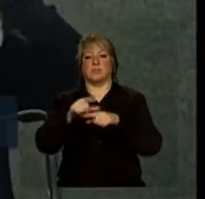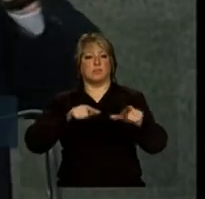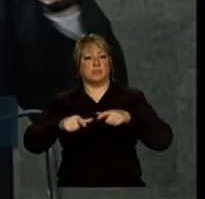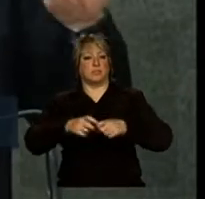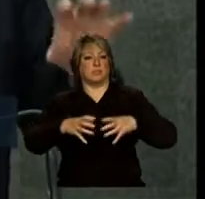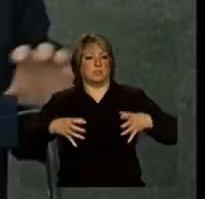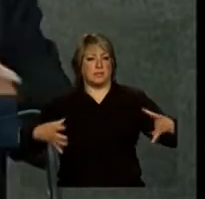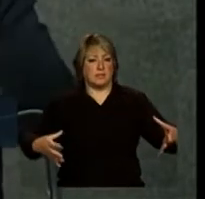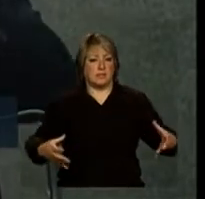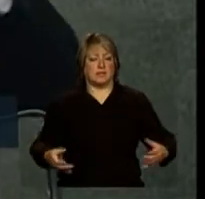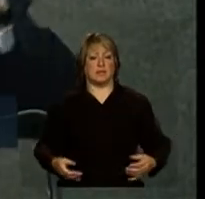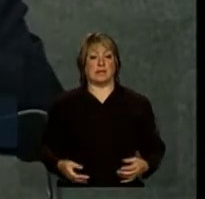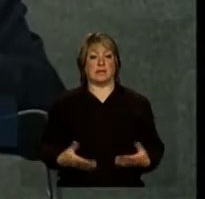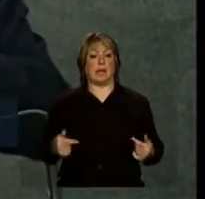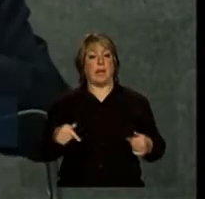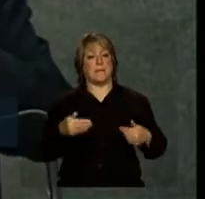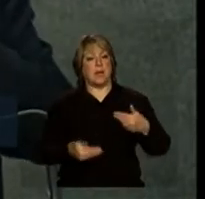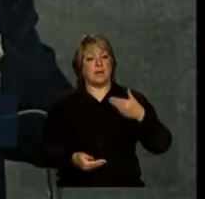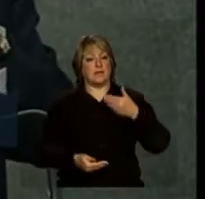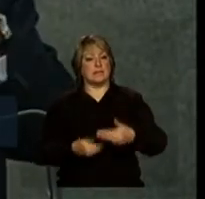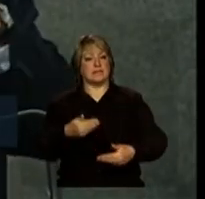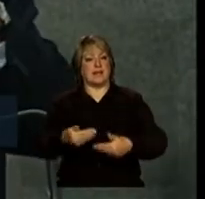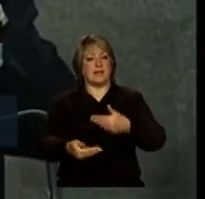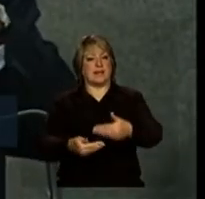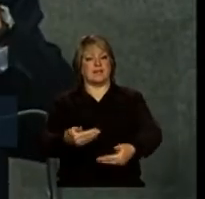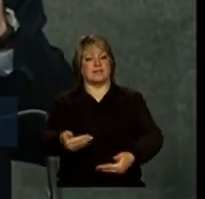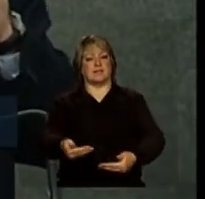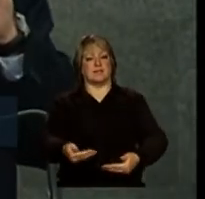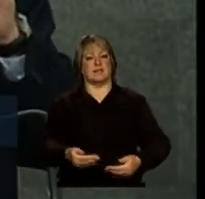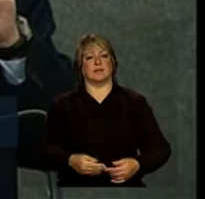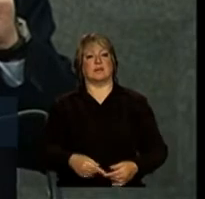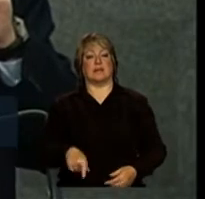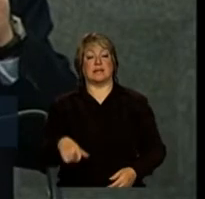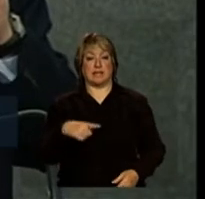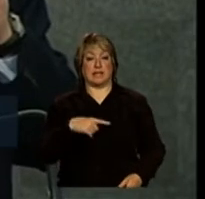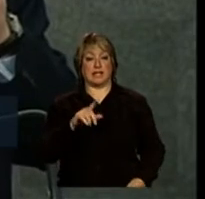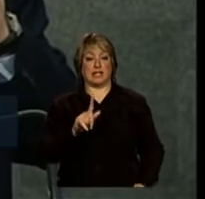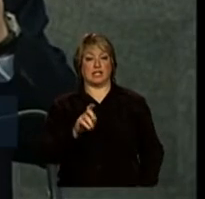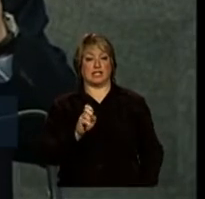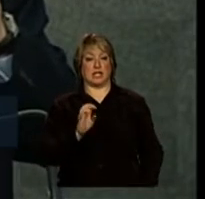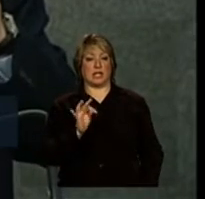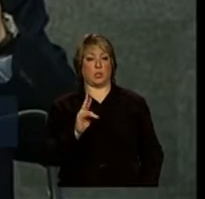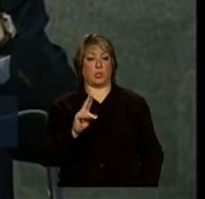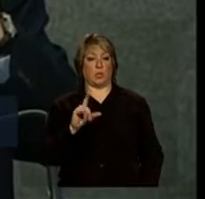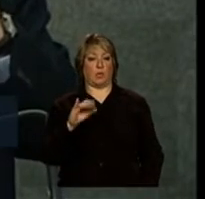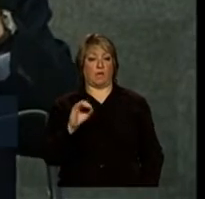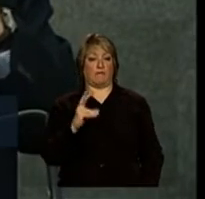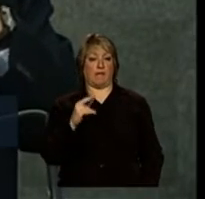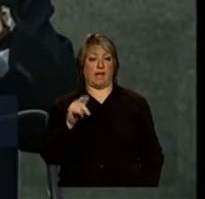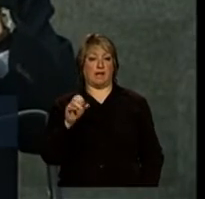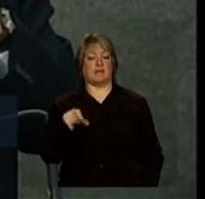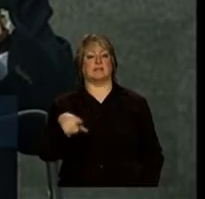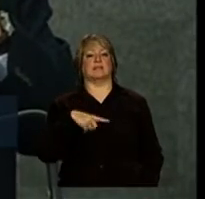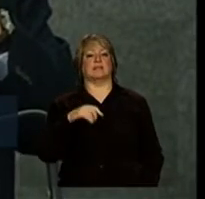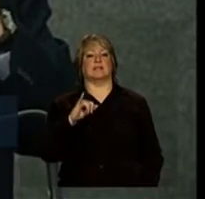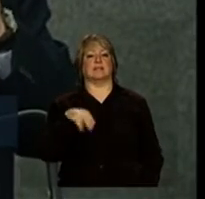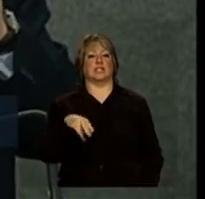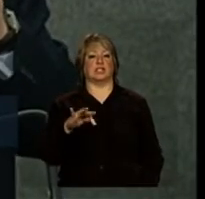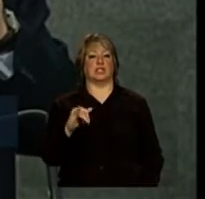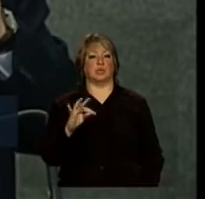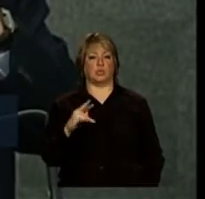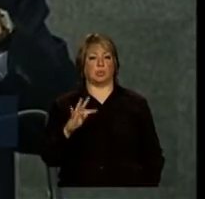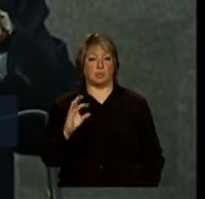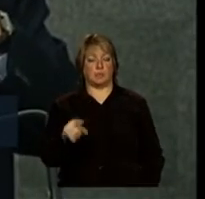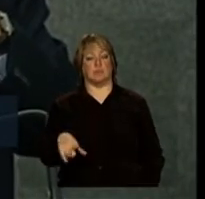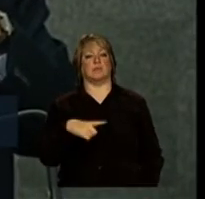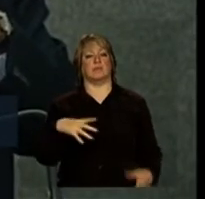e se esse processo hoje tem estudo da Fundação Getúlio Vargas e também do Banco Mundial e que